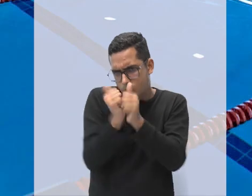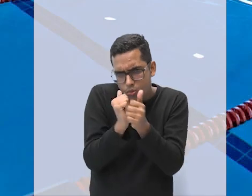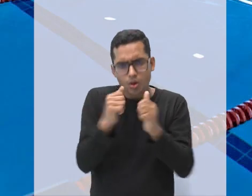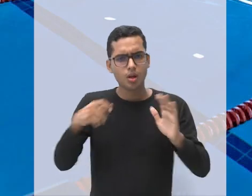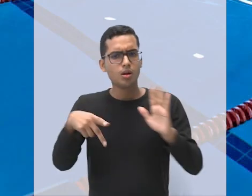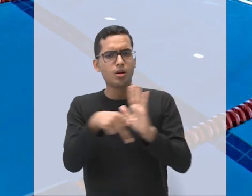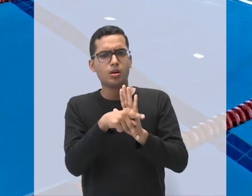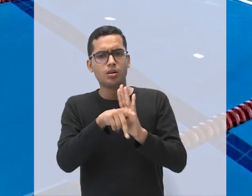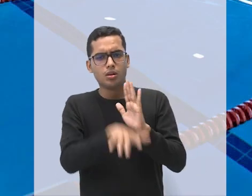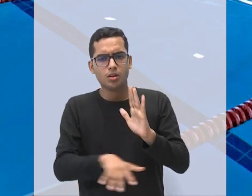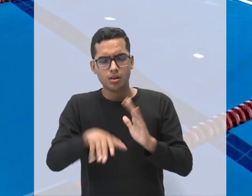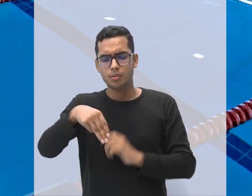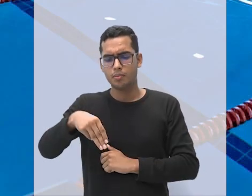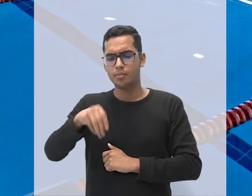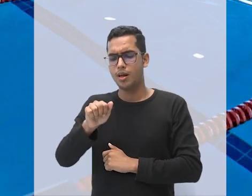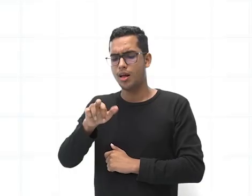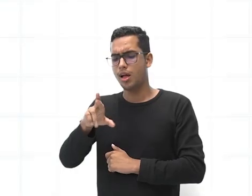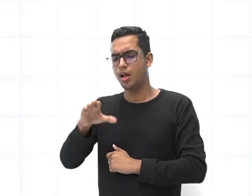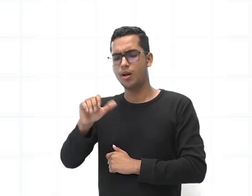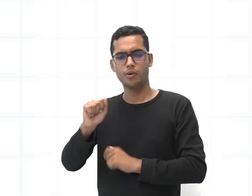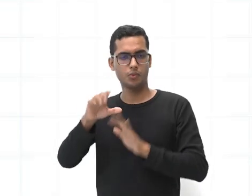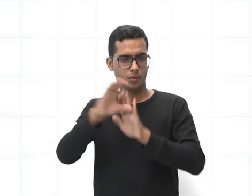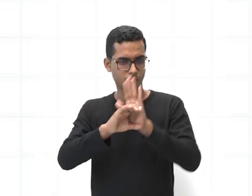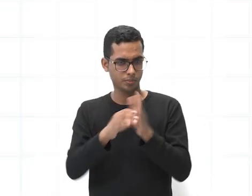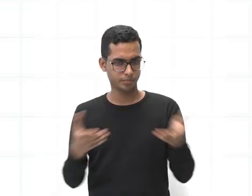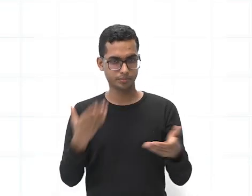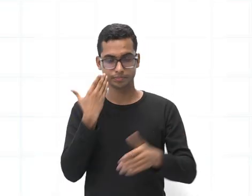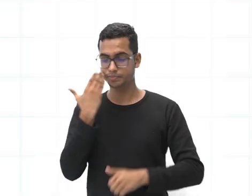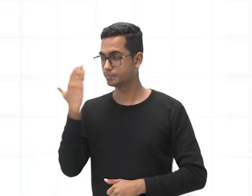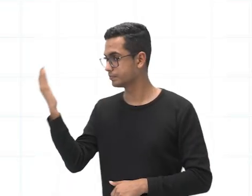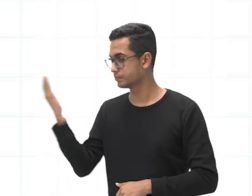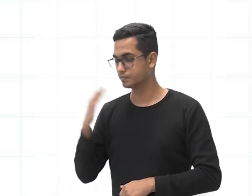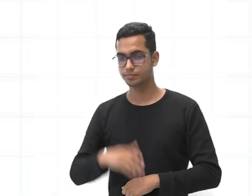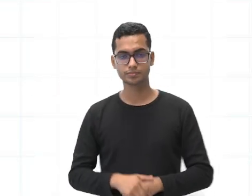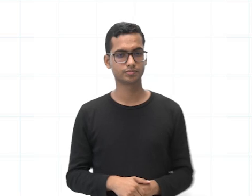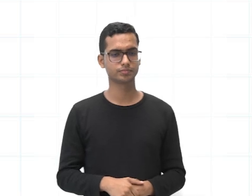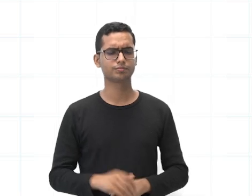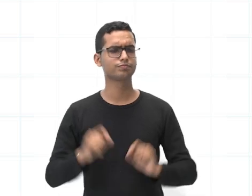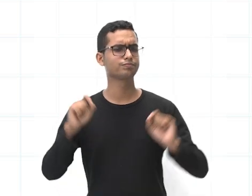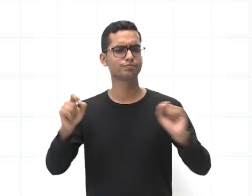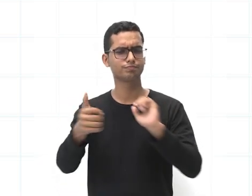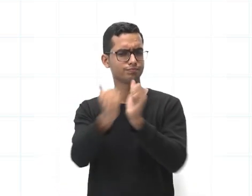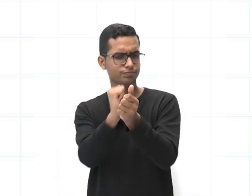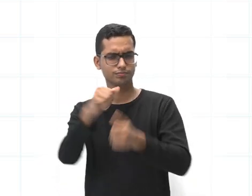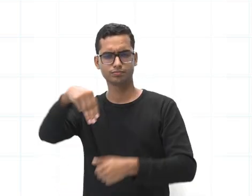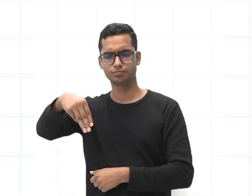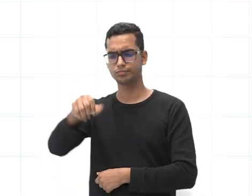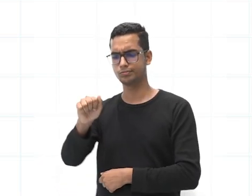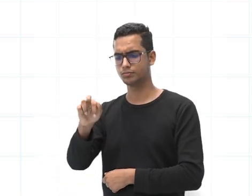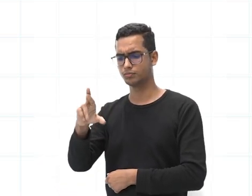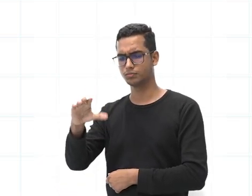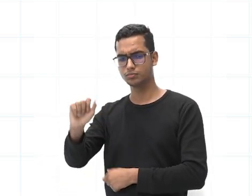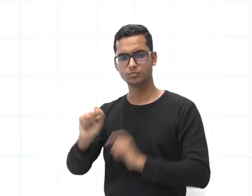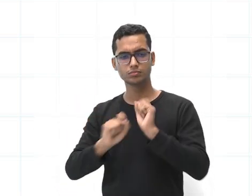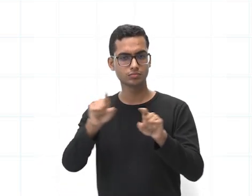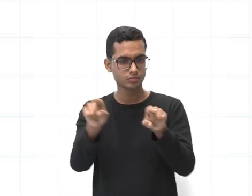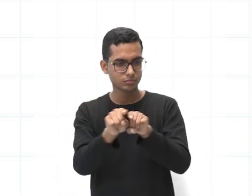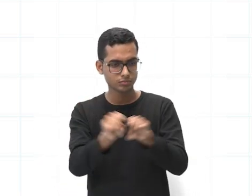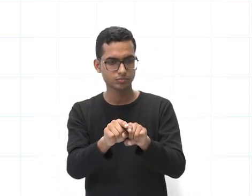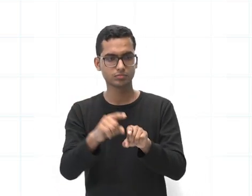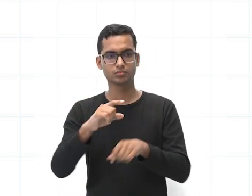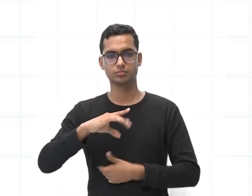lembram, vamos conferir novamente a definição. Então observem. O que é um esporte de marca? É um conjunto de